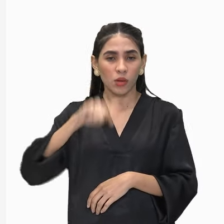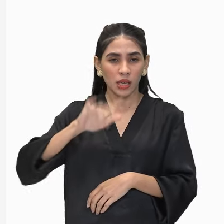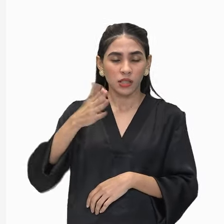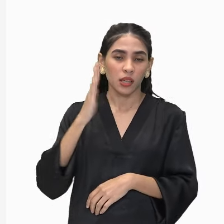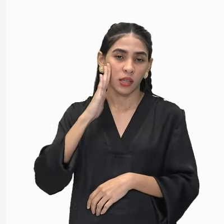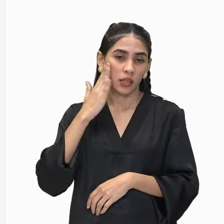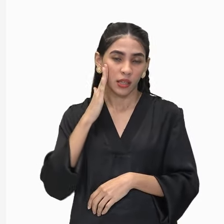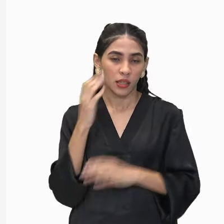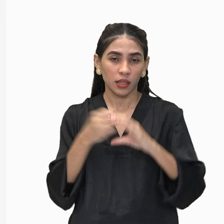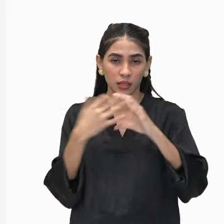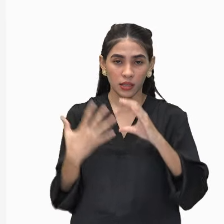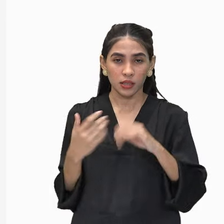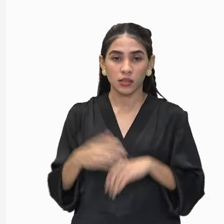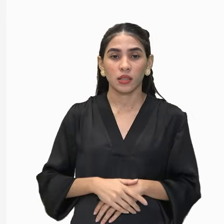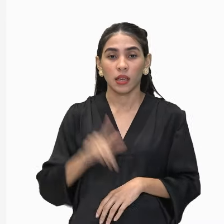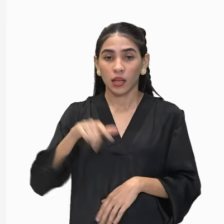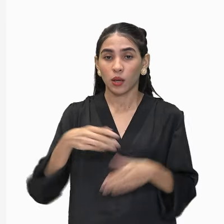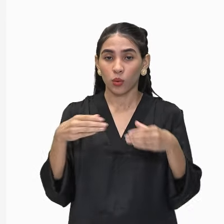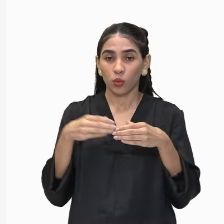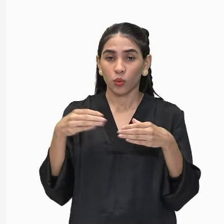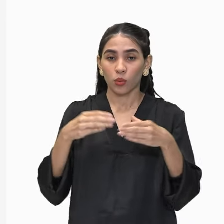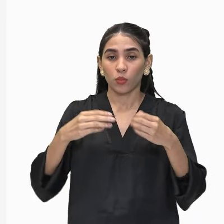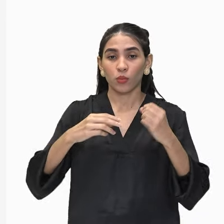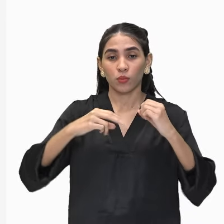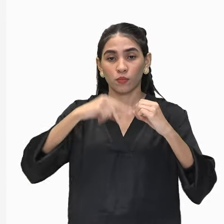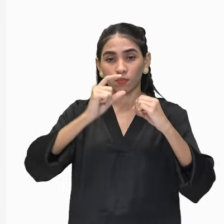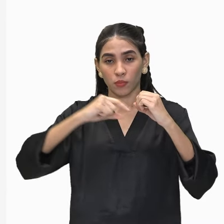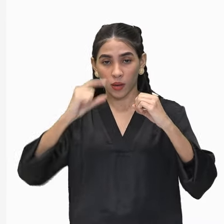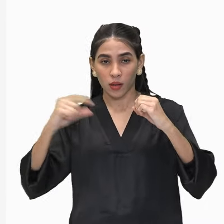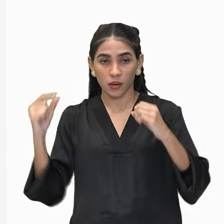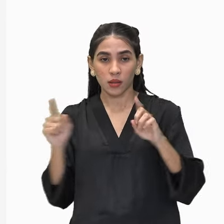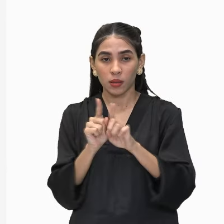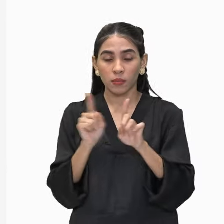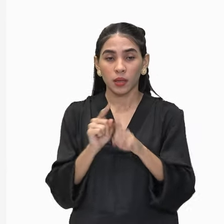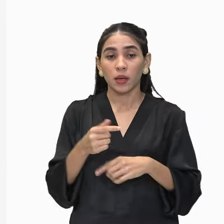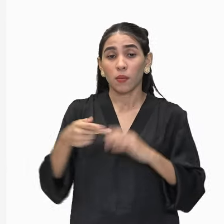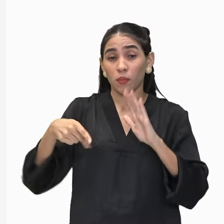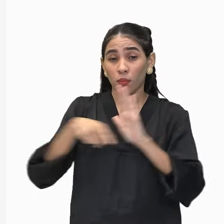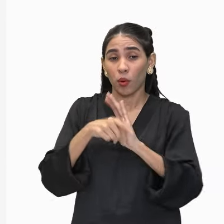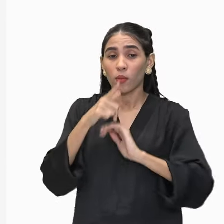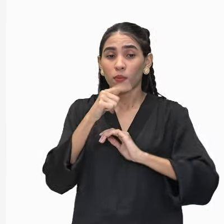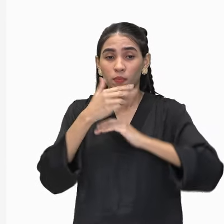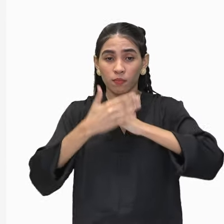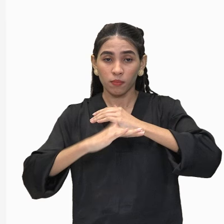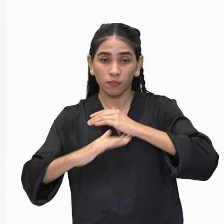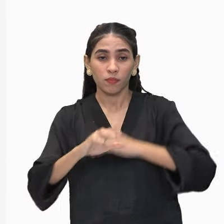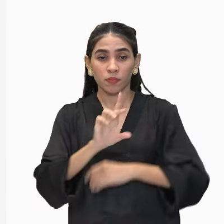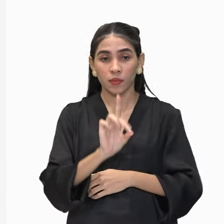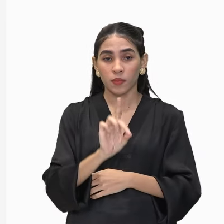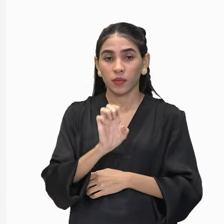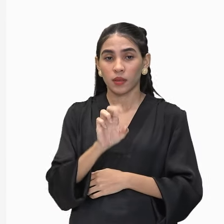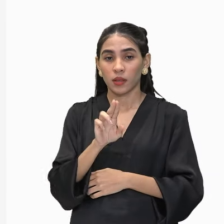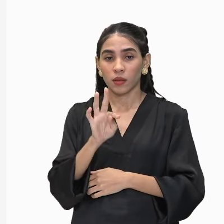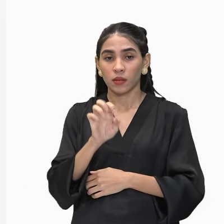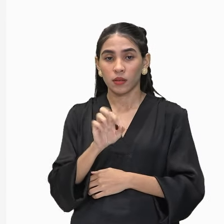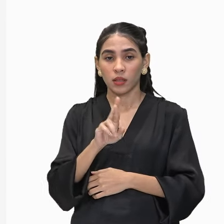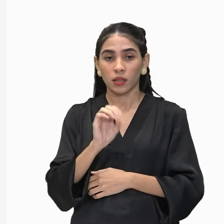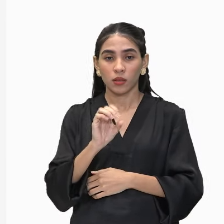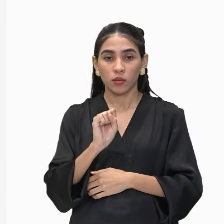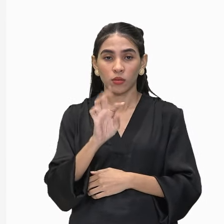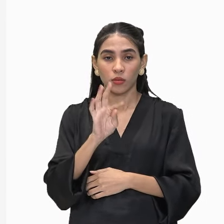indivíduos. São um grupo de animais invertebrados também, marinhos, deuterostômios,